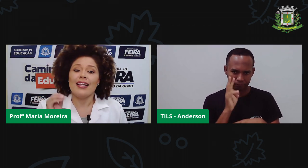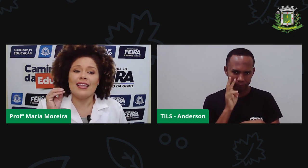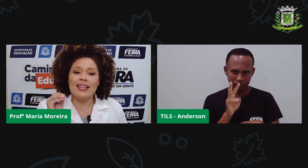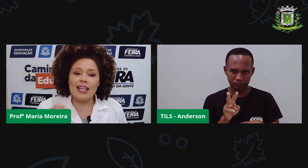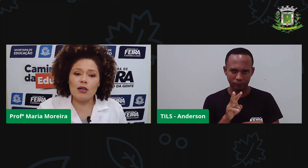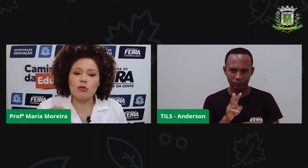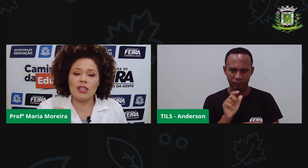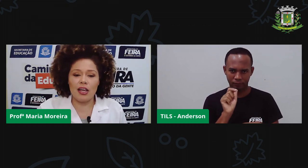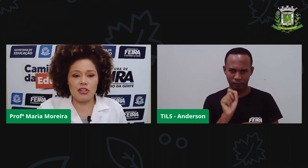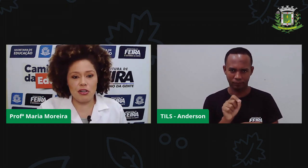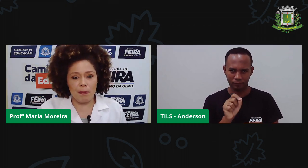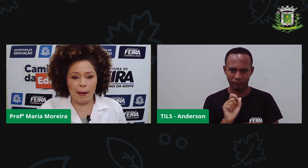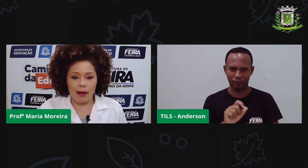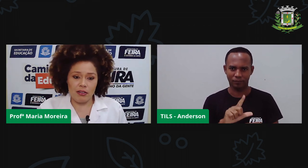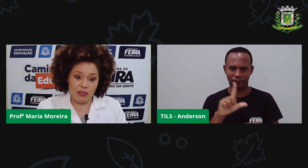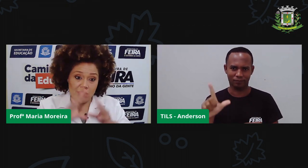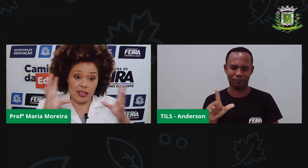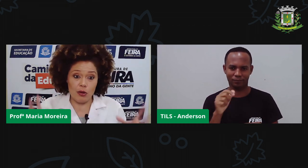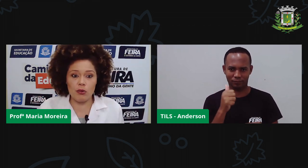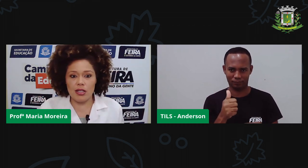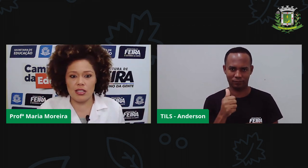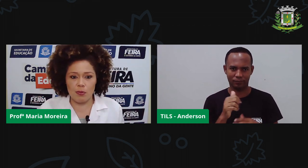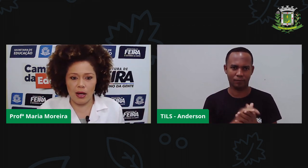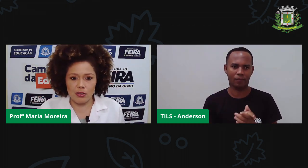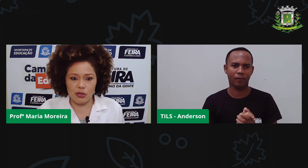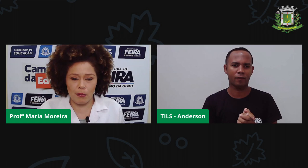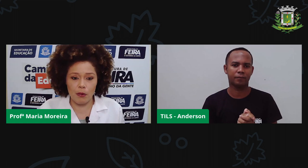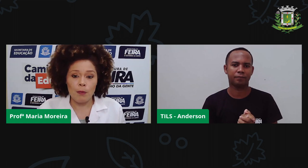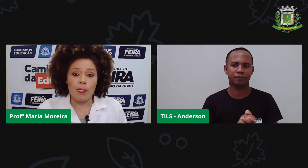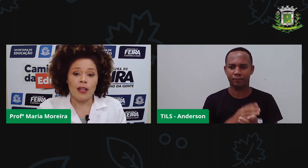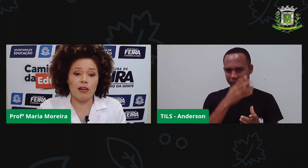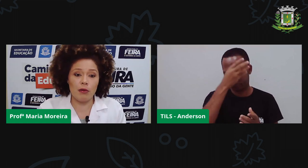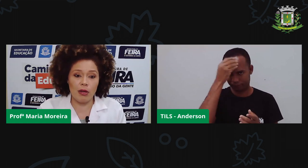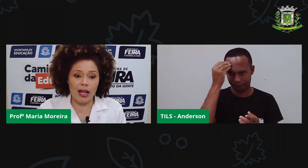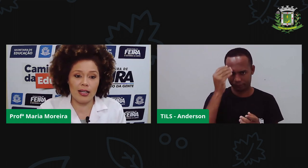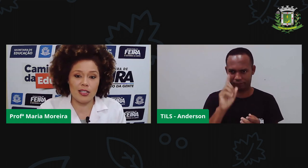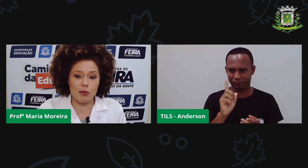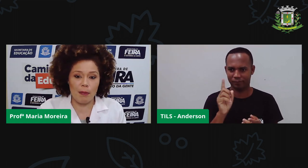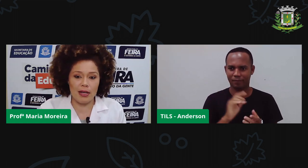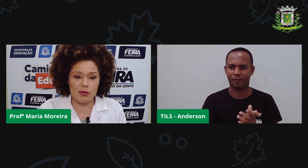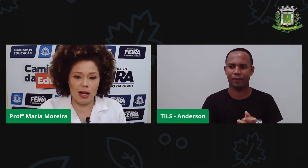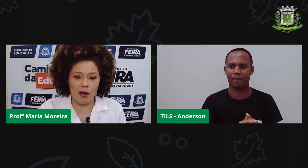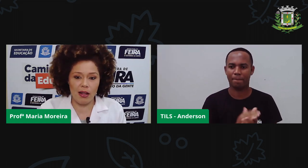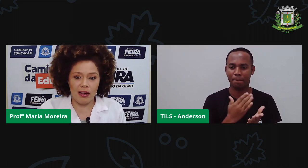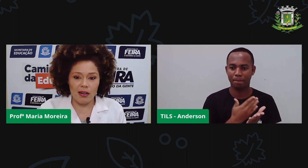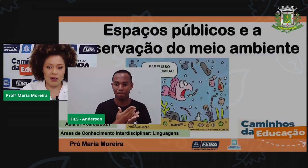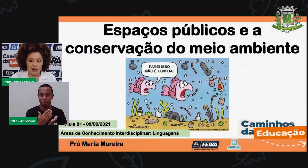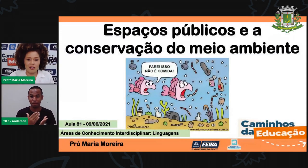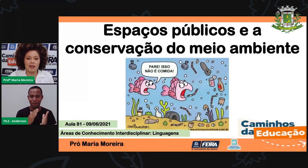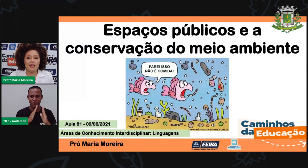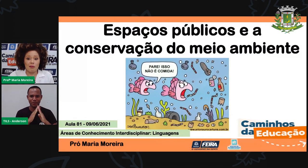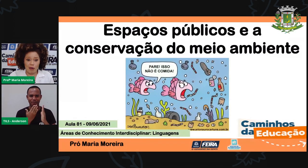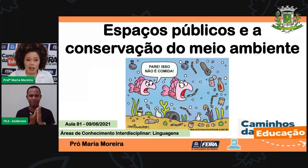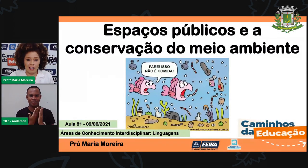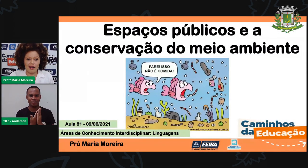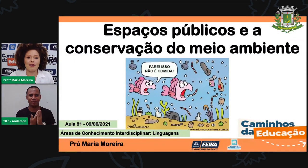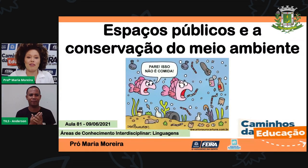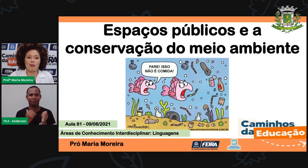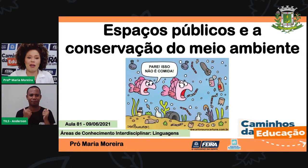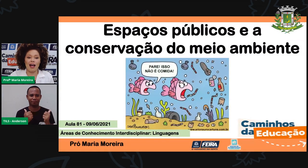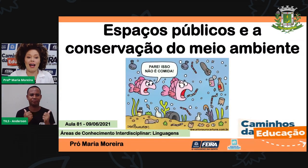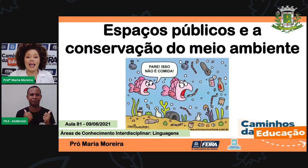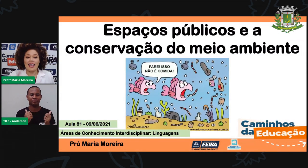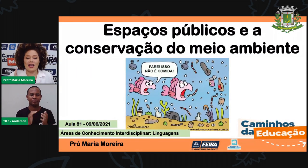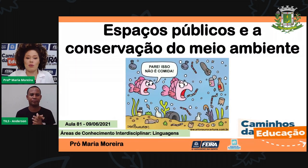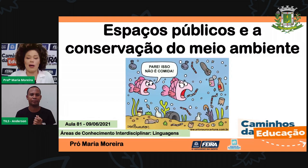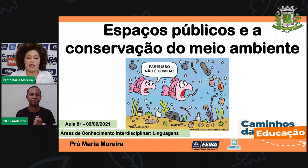Seduc? Não deixem de fazer nenhum desses passos, tá bom? Então vamos lá, Anderson, para mais uma aula? Bora?